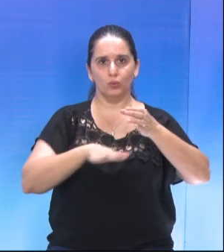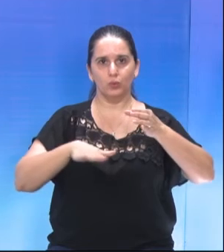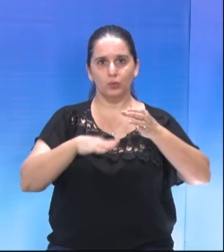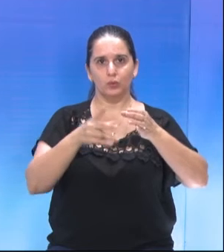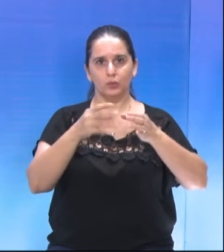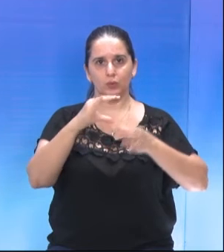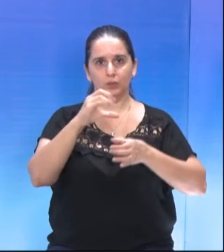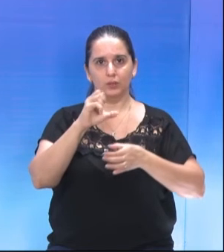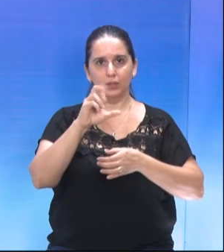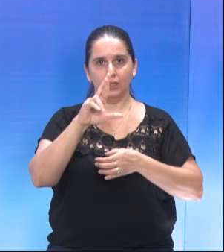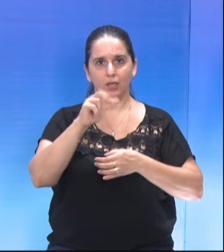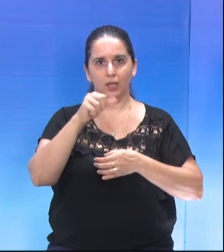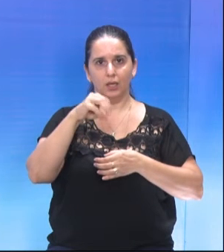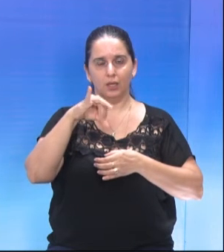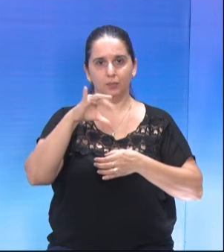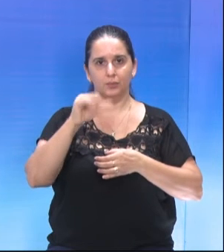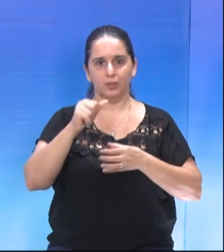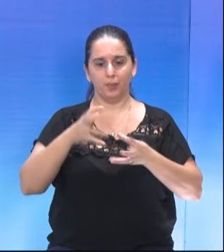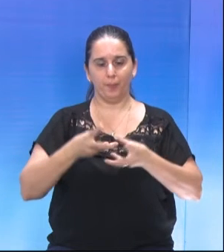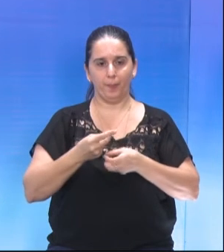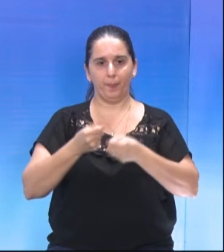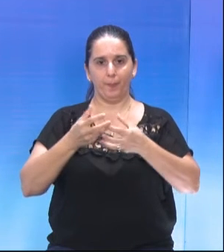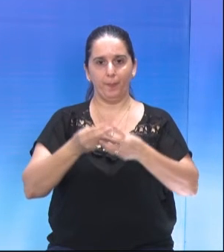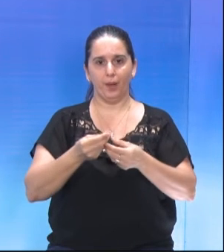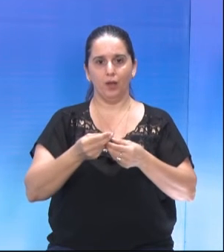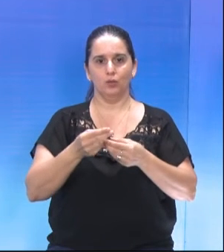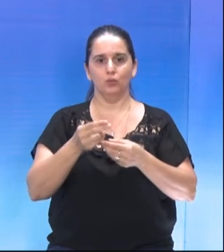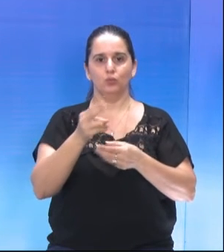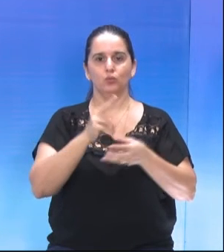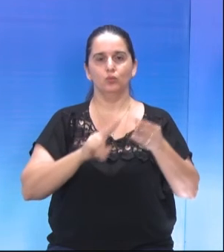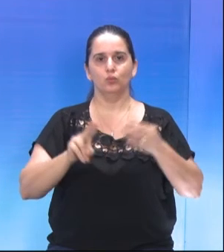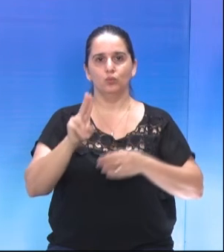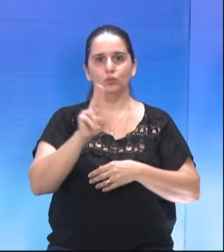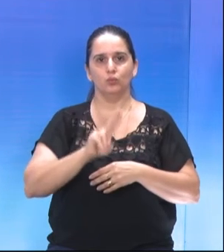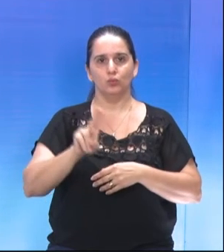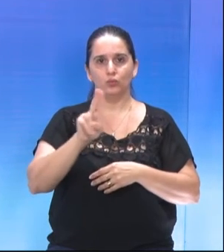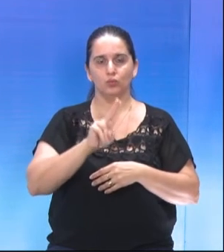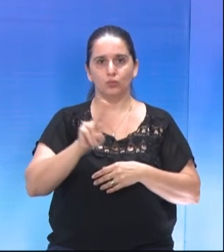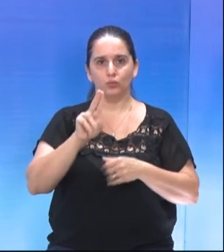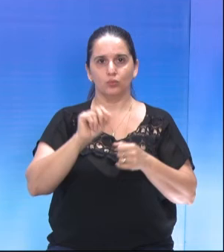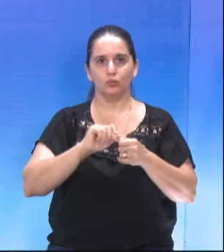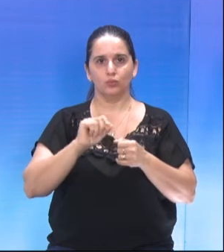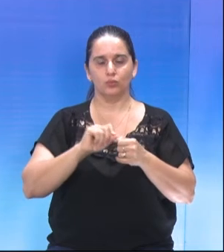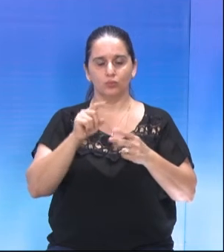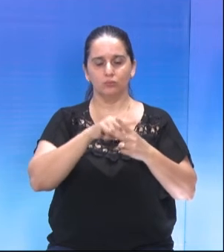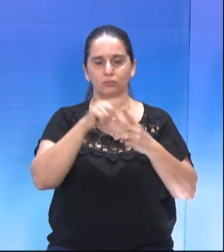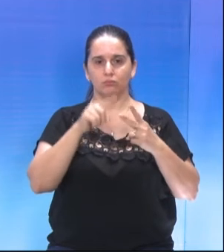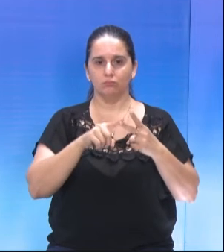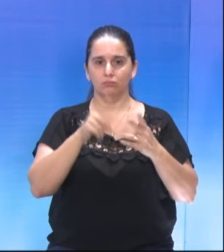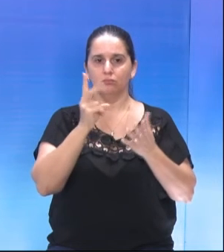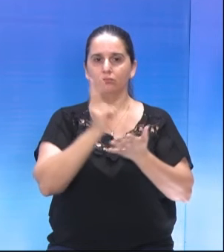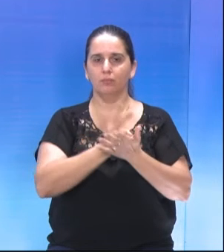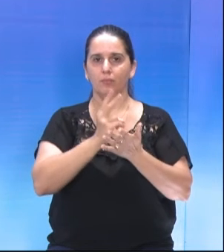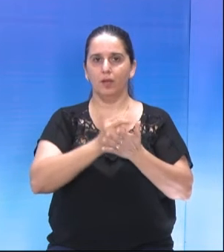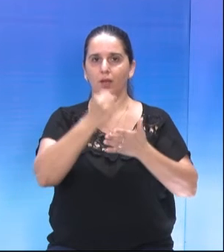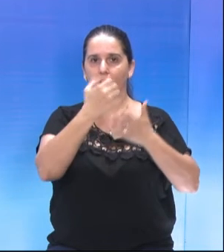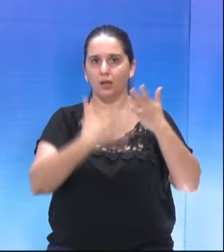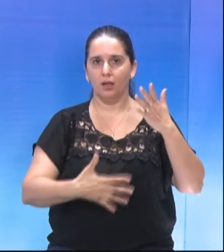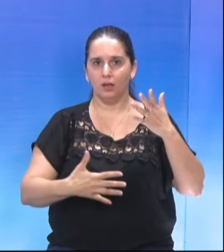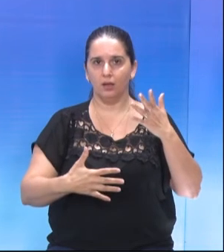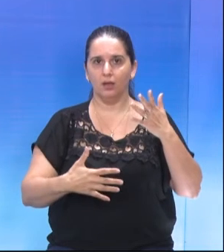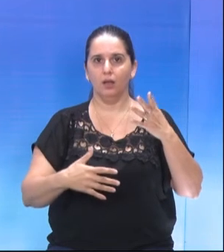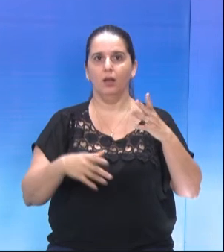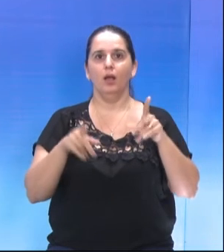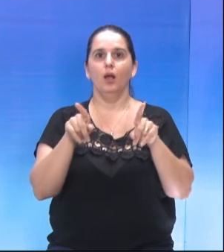como matéria-prima. Veja só, isso é importante a gente analisar. Então, as duas obras elas têm as mesmas